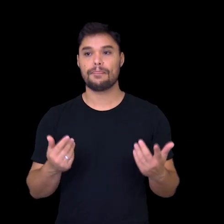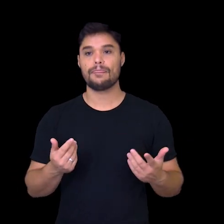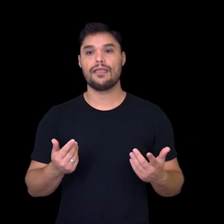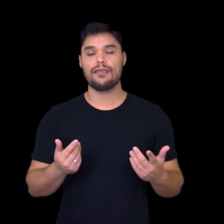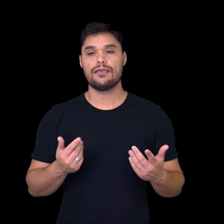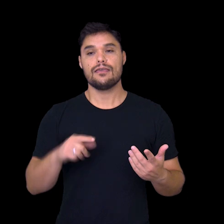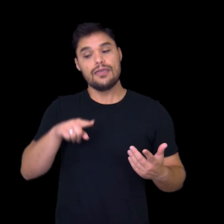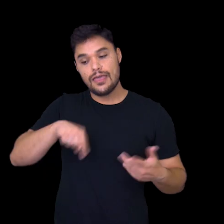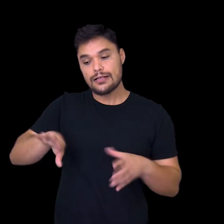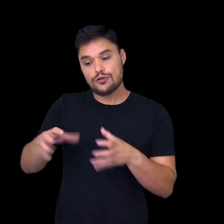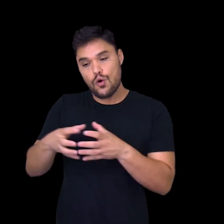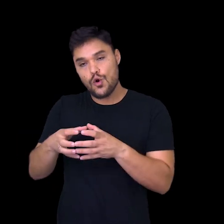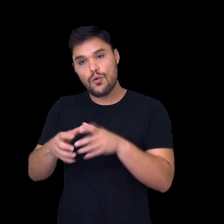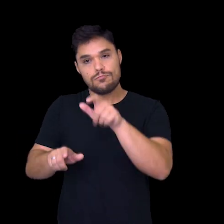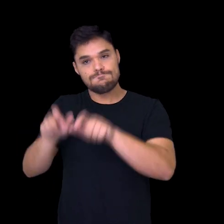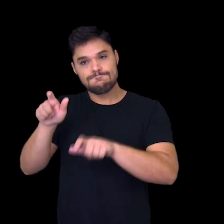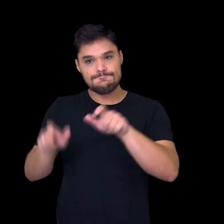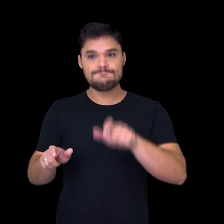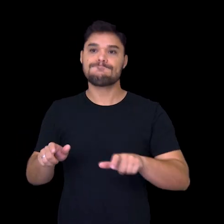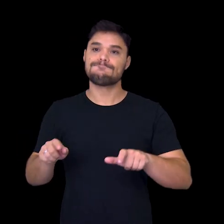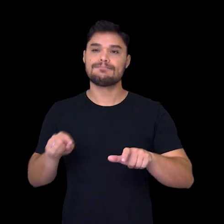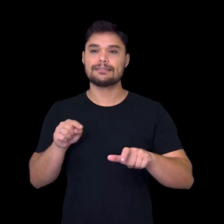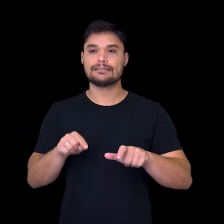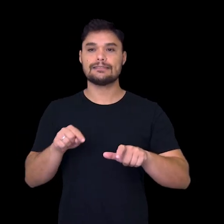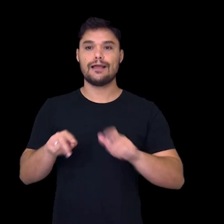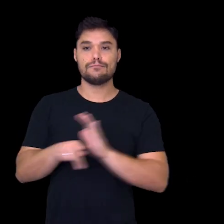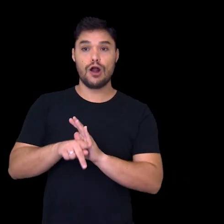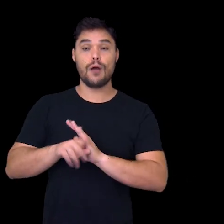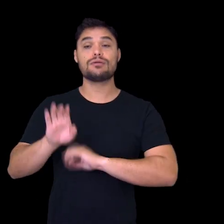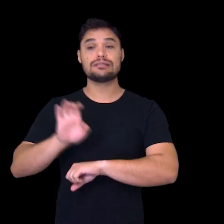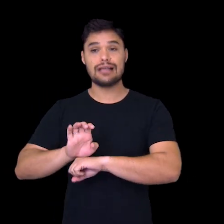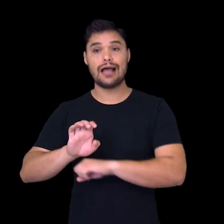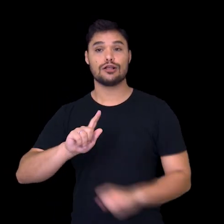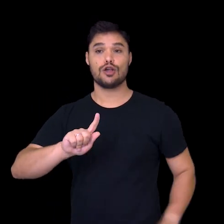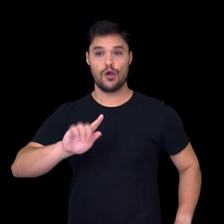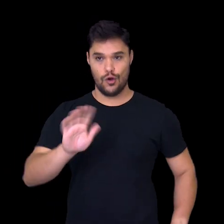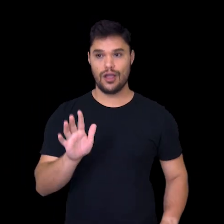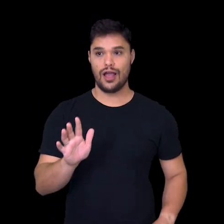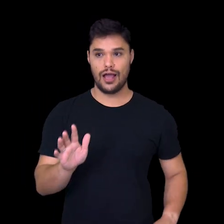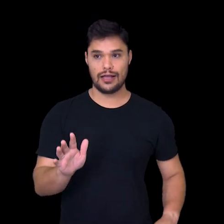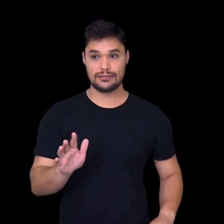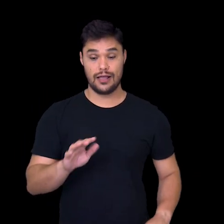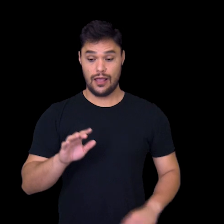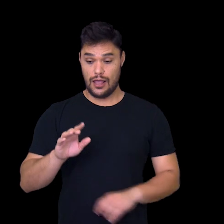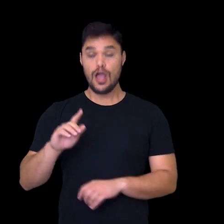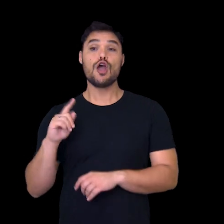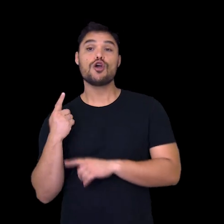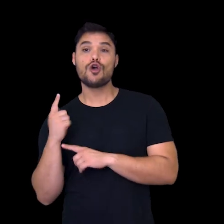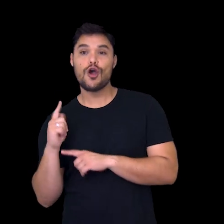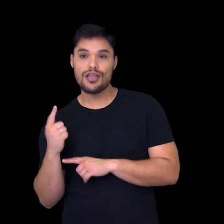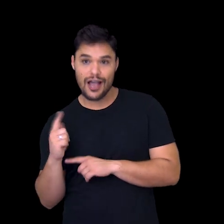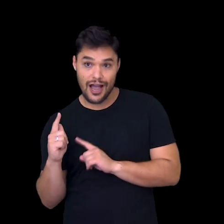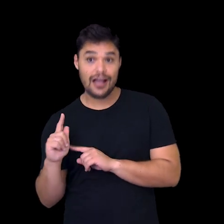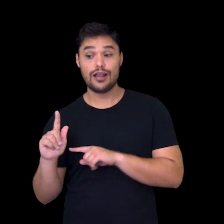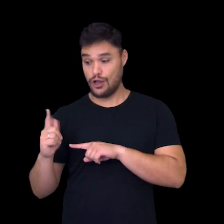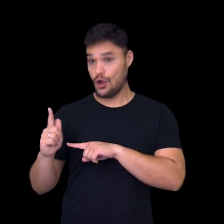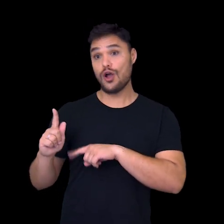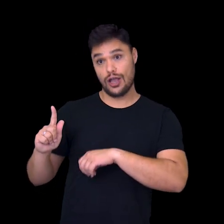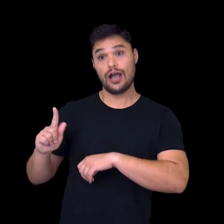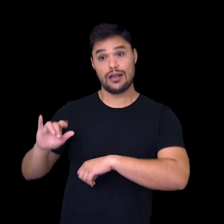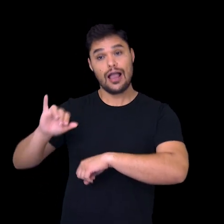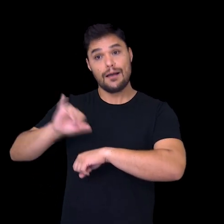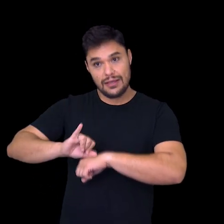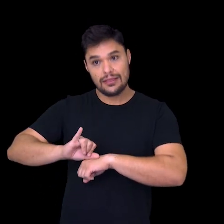por um grupo de goianos, né? E aí vale lembrar que Goiânia também foi